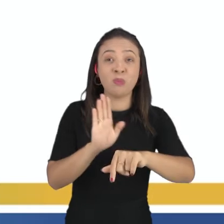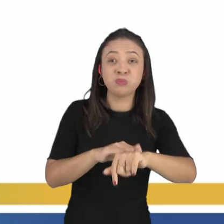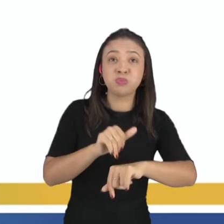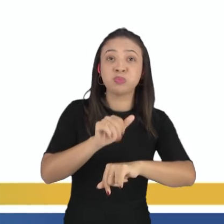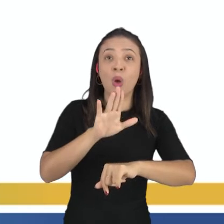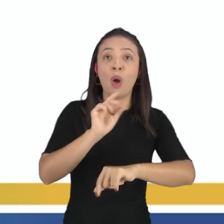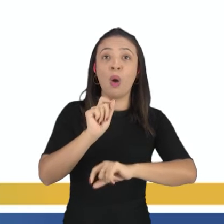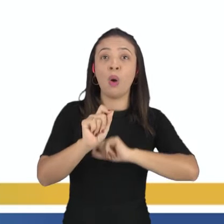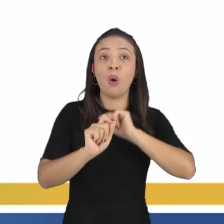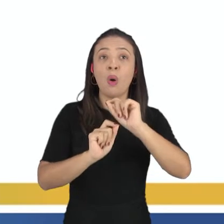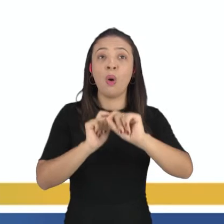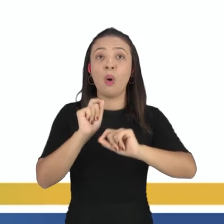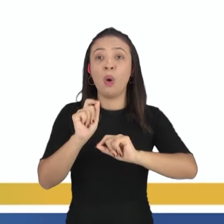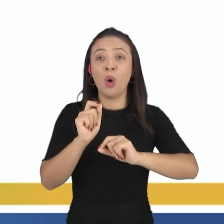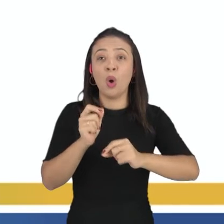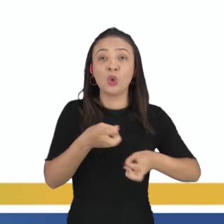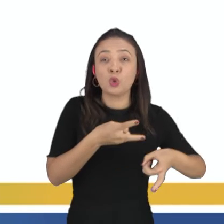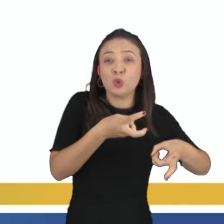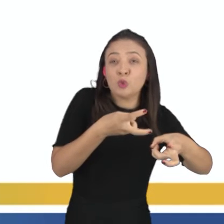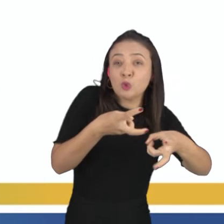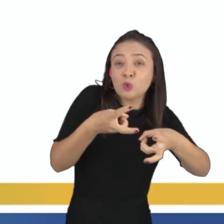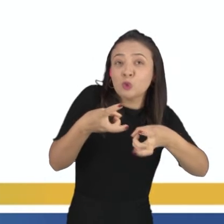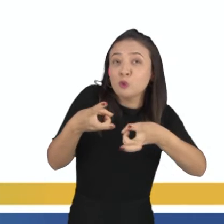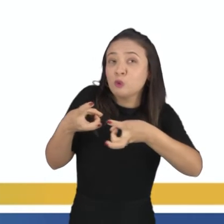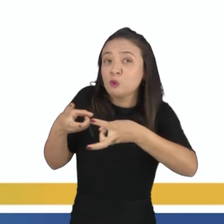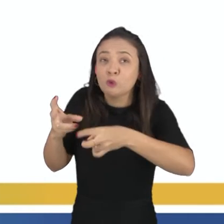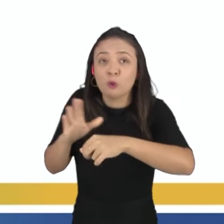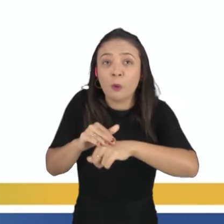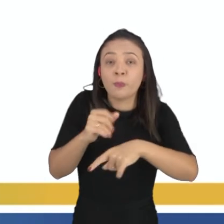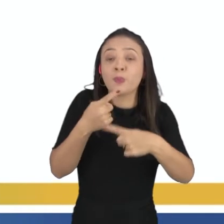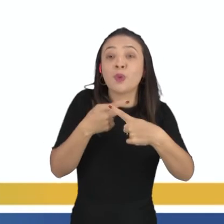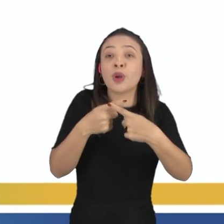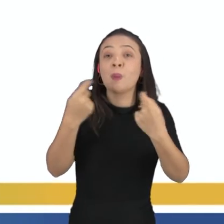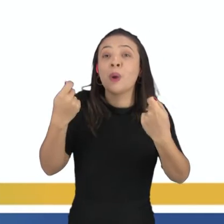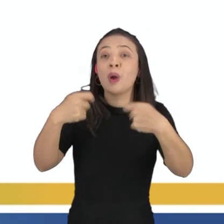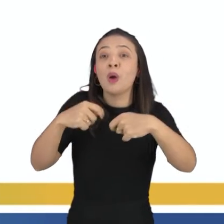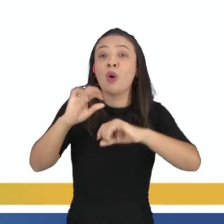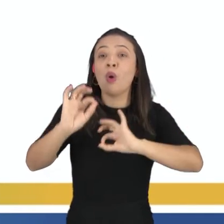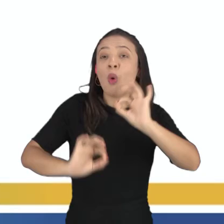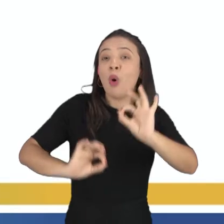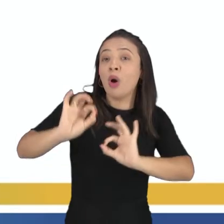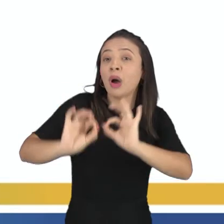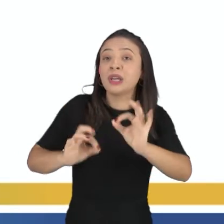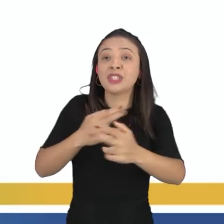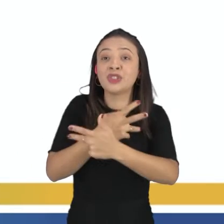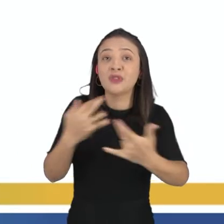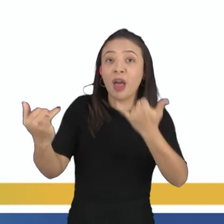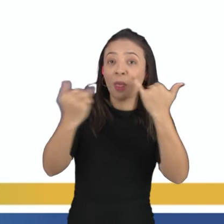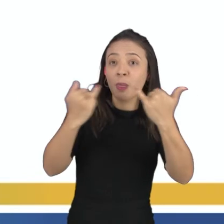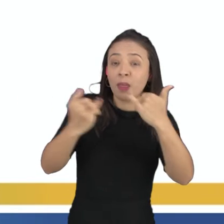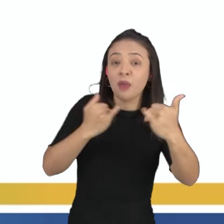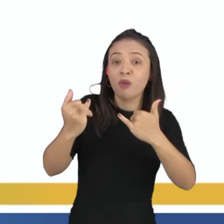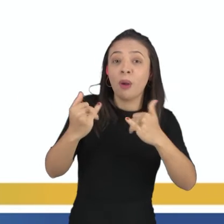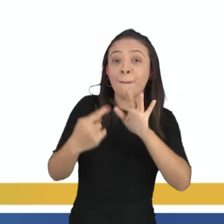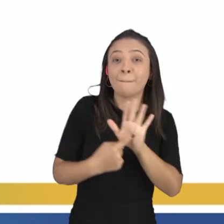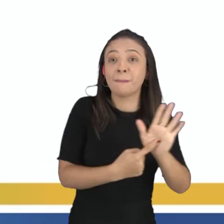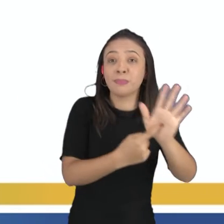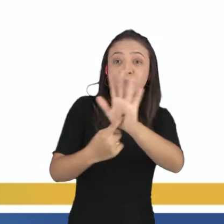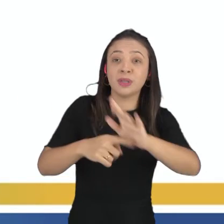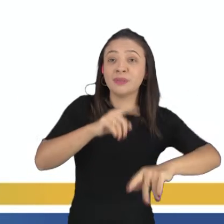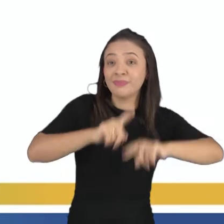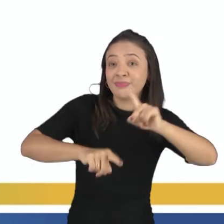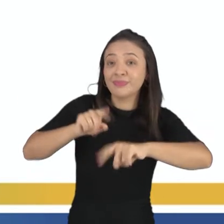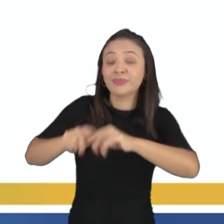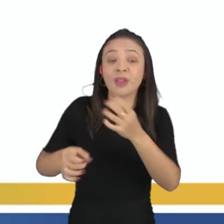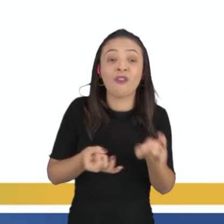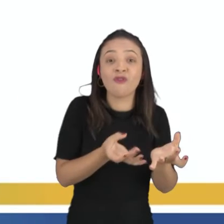fenômeno da massificação do consumo, pois permitiu, por meio da construção de um banco de dados, oferecer produtos de